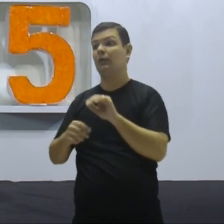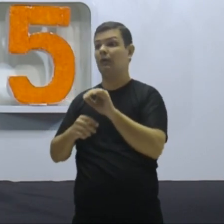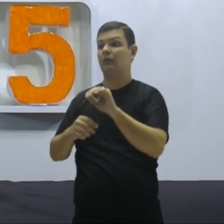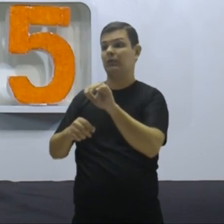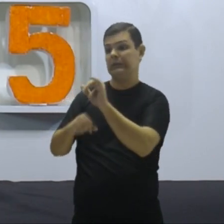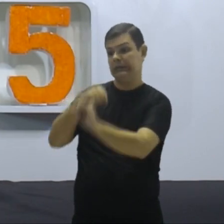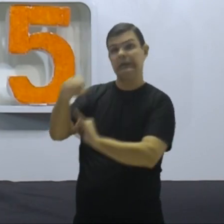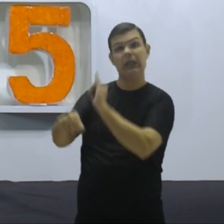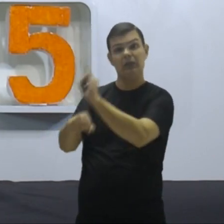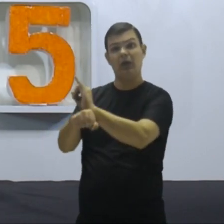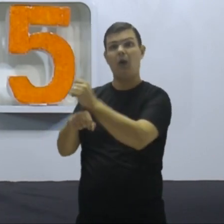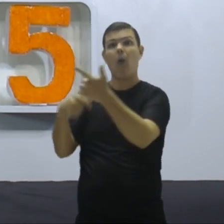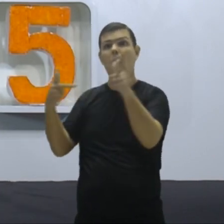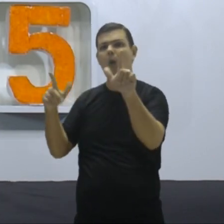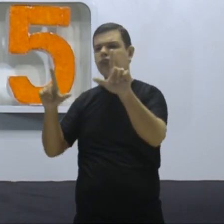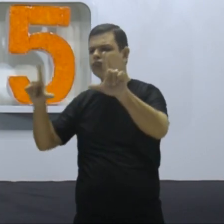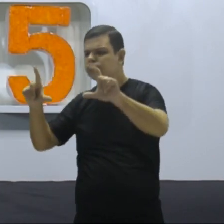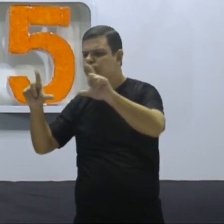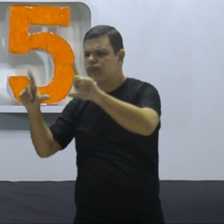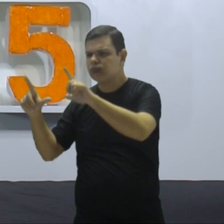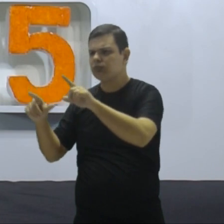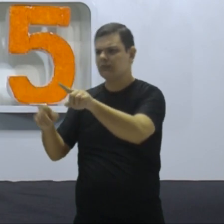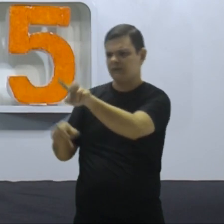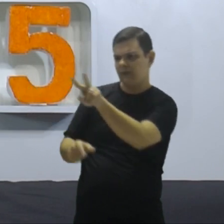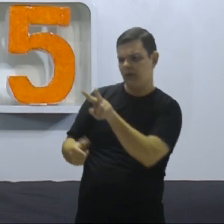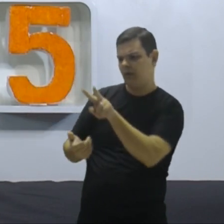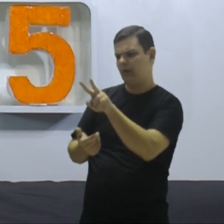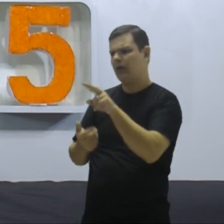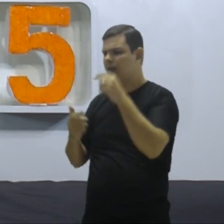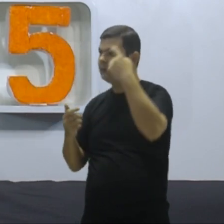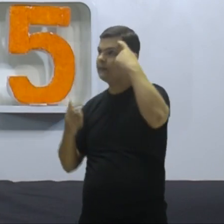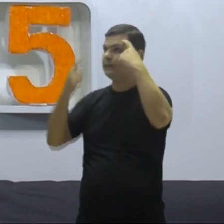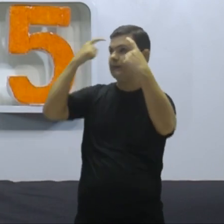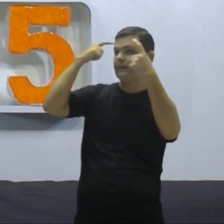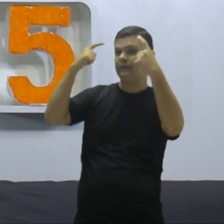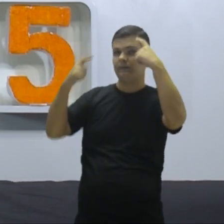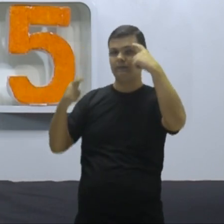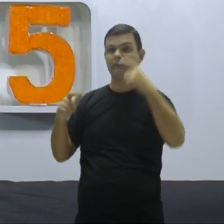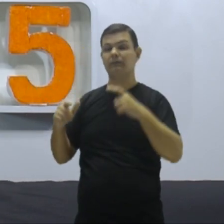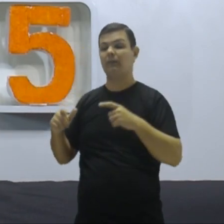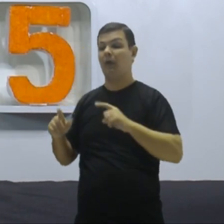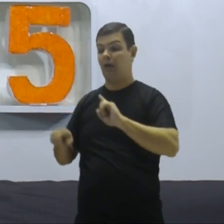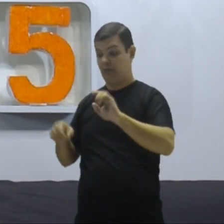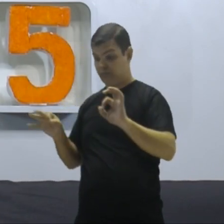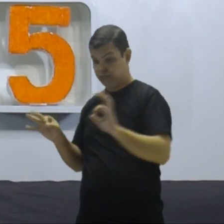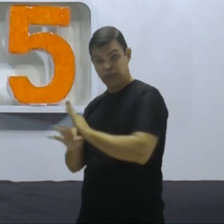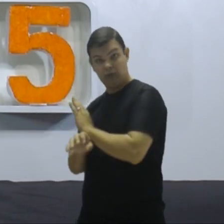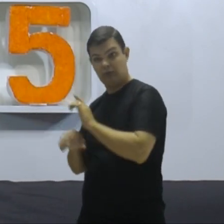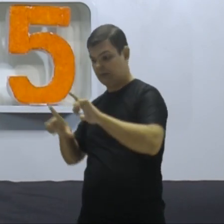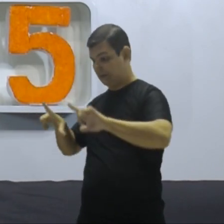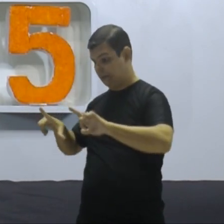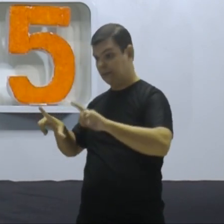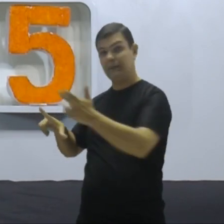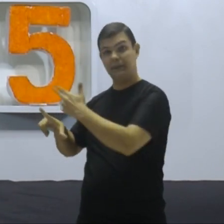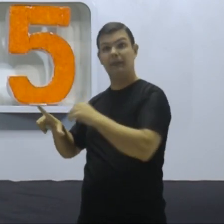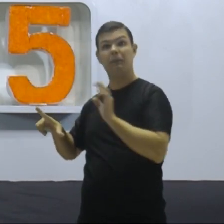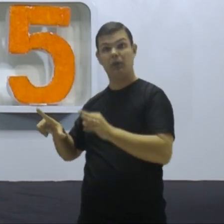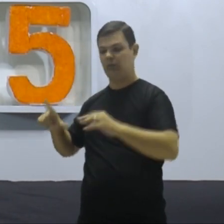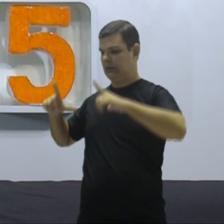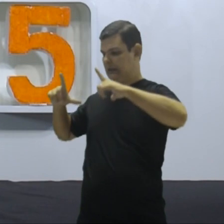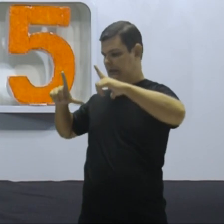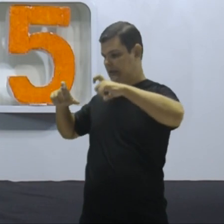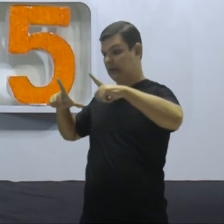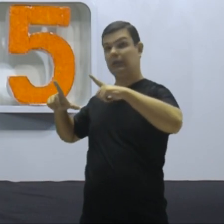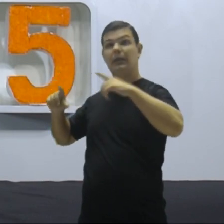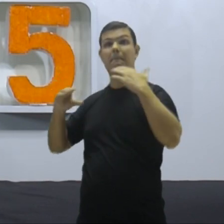ou outros vídeos sobre pintura rupestre. Você vai tirar uma fotinho pra gente, mandar pra gente com autorização dos seus